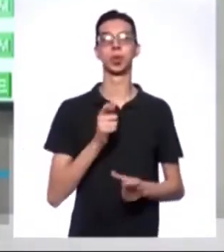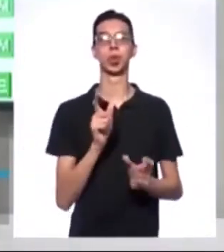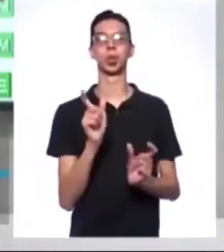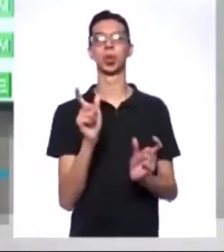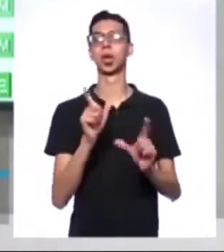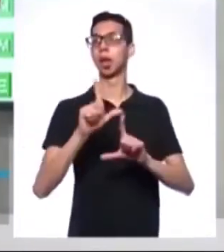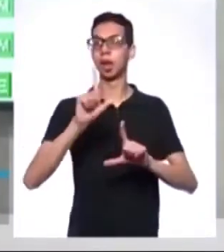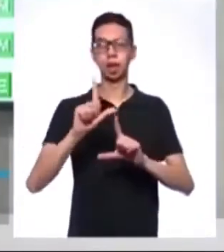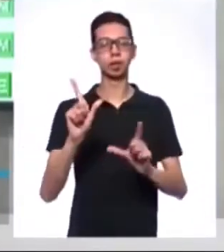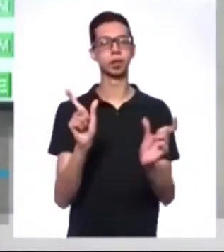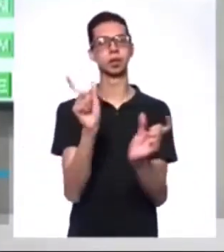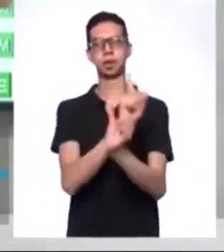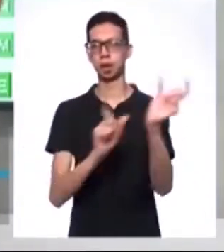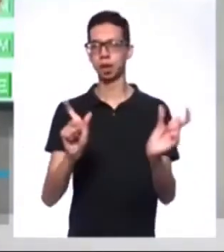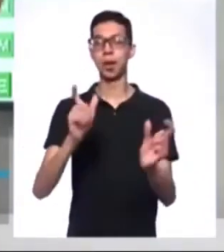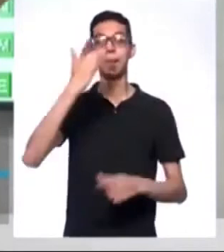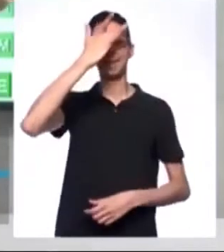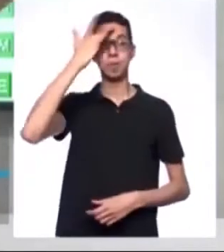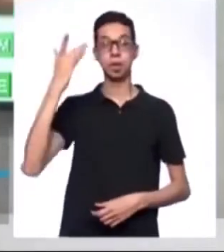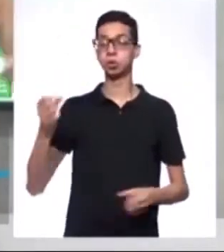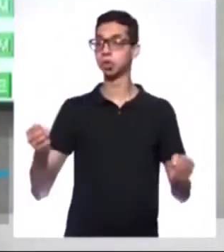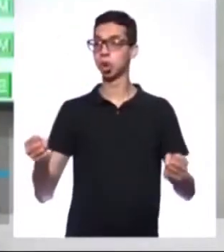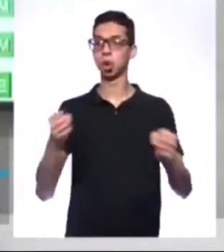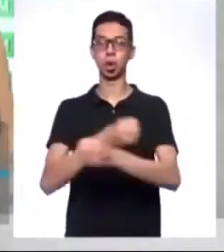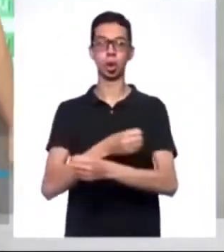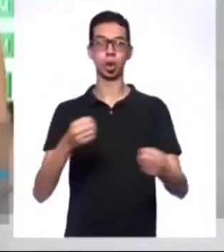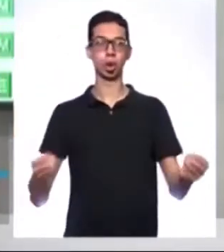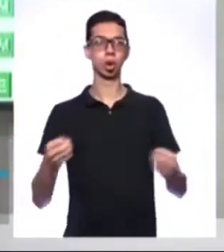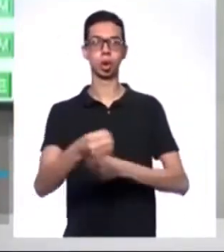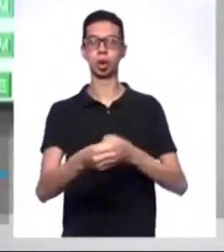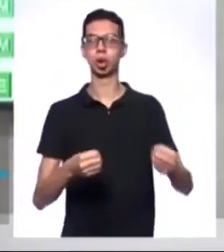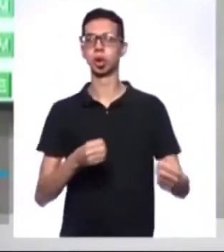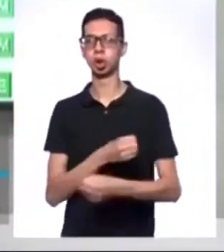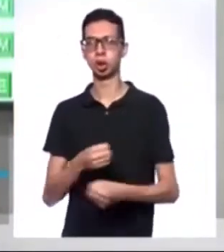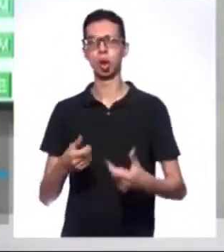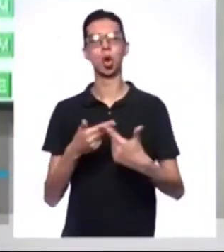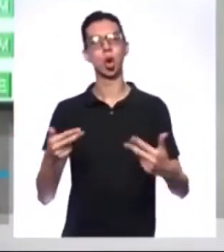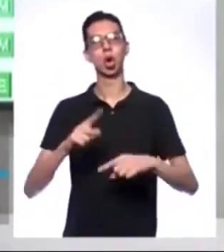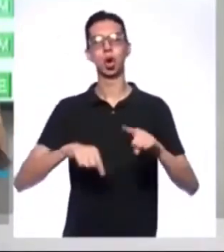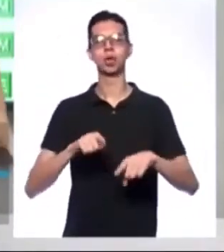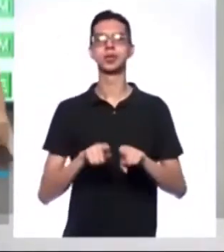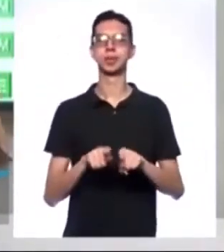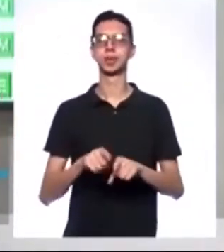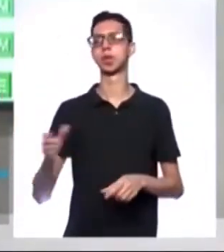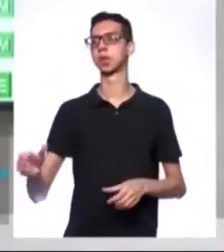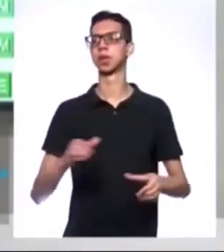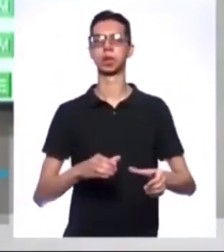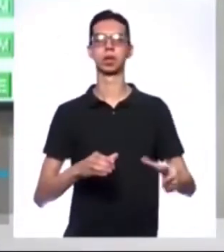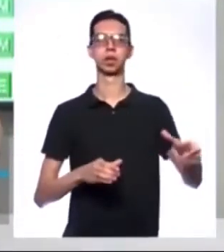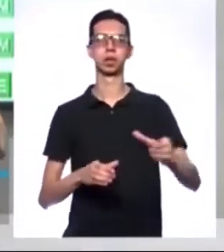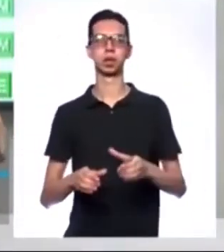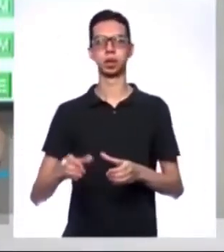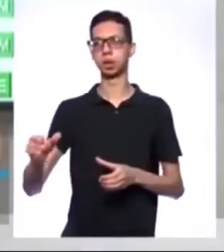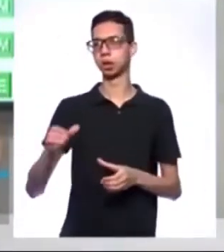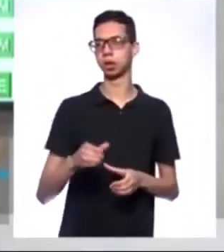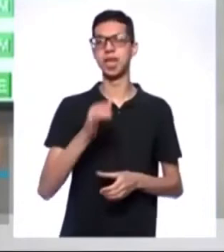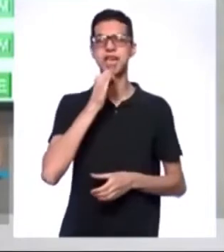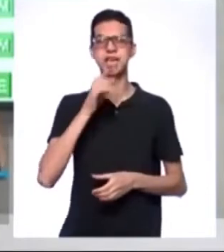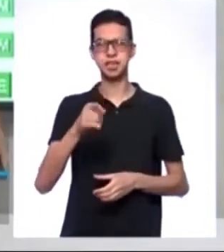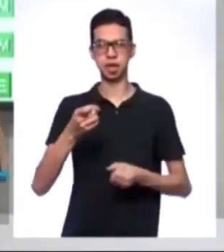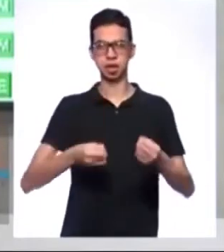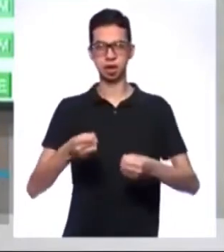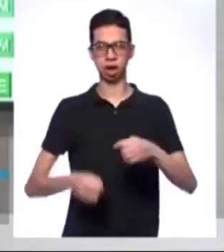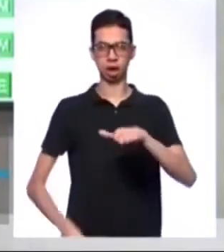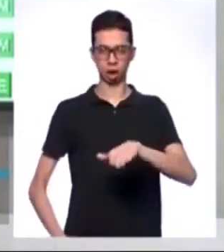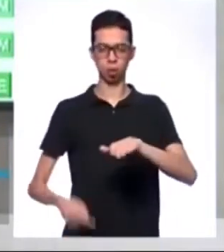letras de lugar pessoas e lugar objetos de lugar por exemplo quando você tá vendo um carro